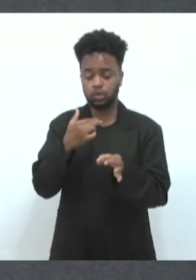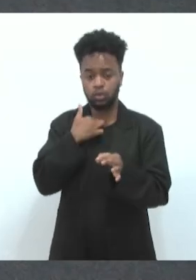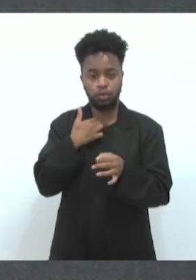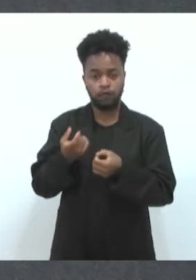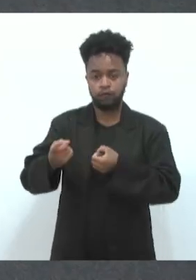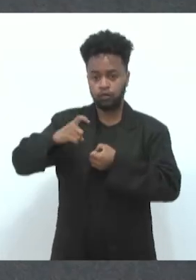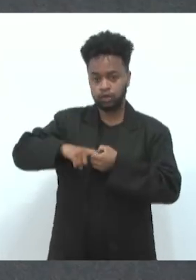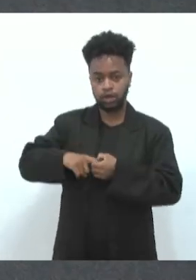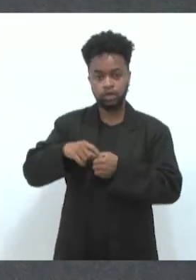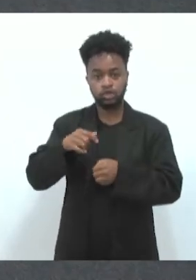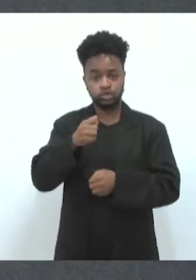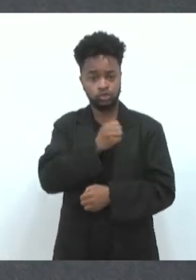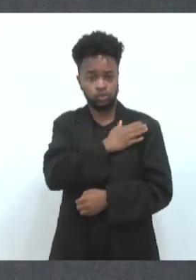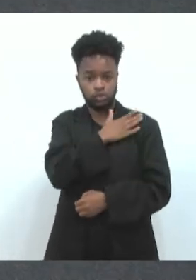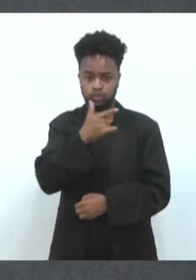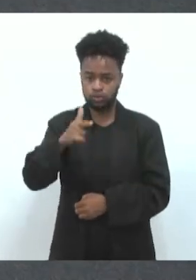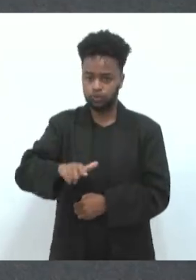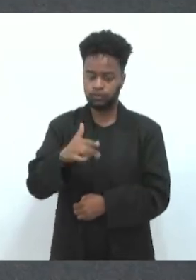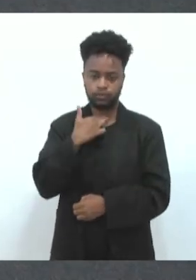ditadura nunca mais.